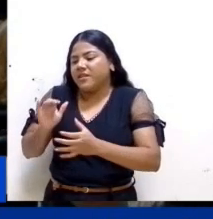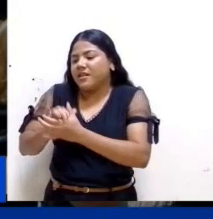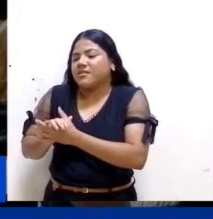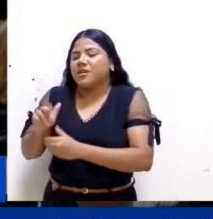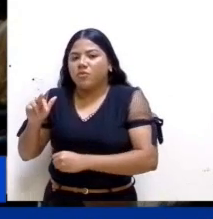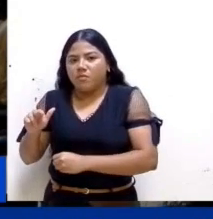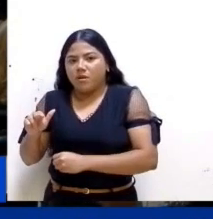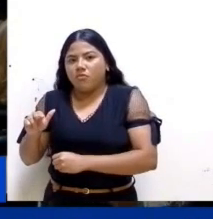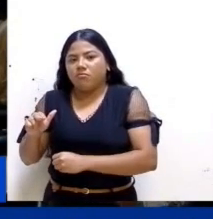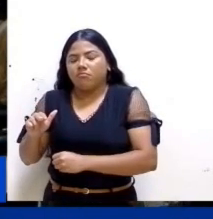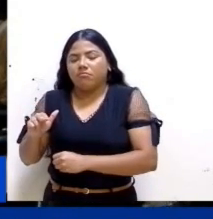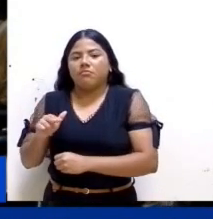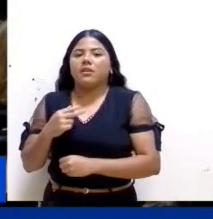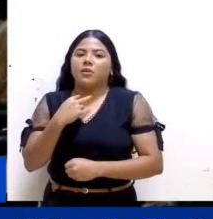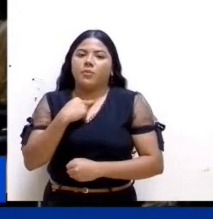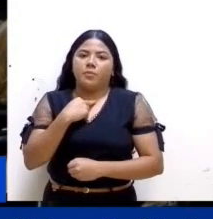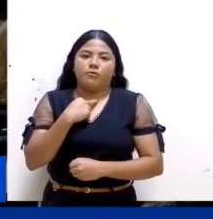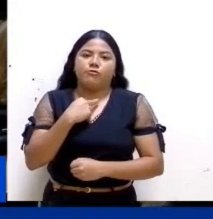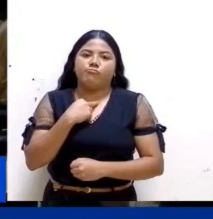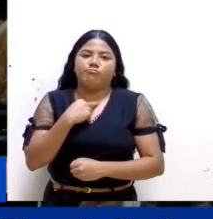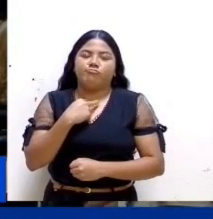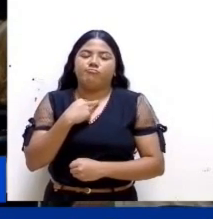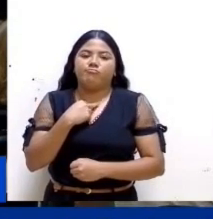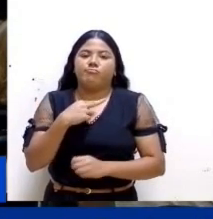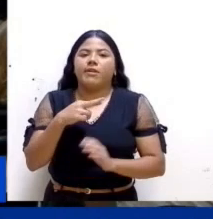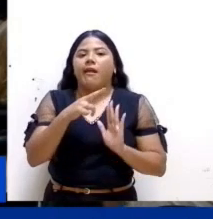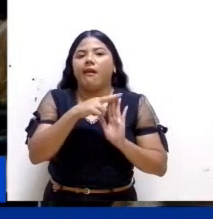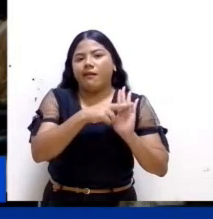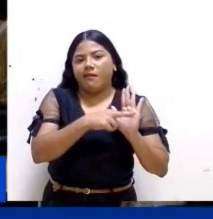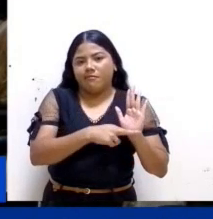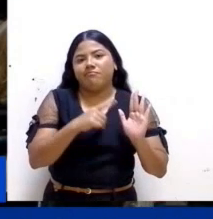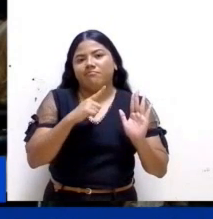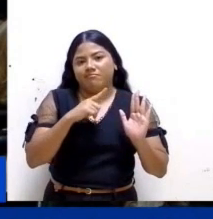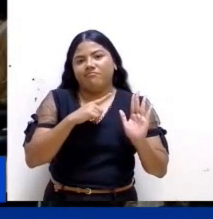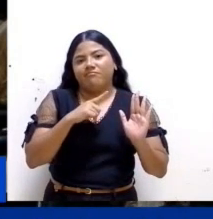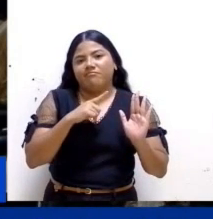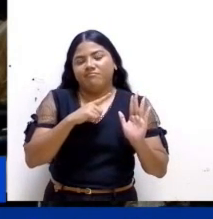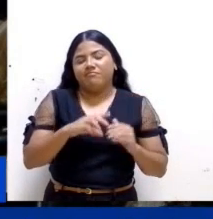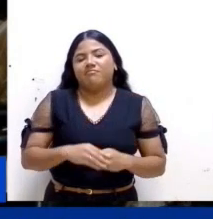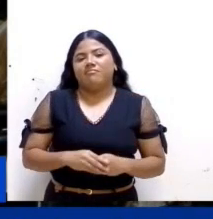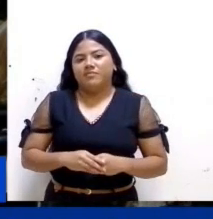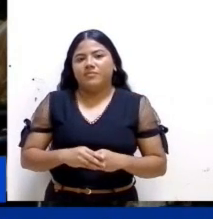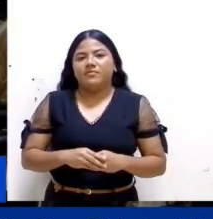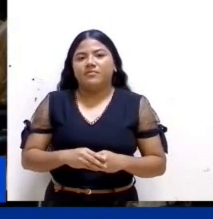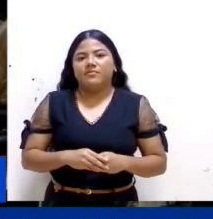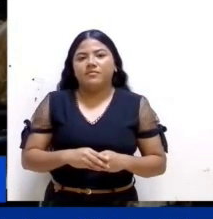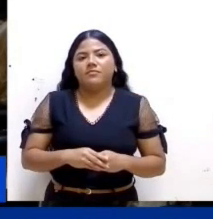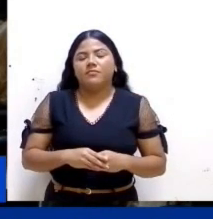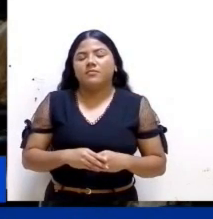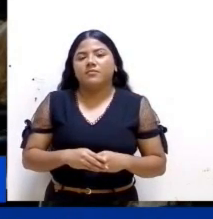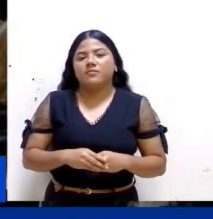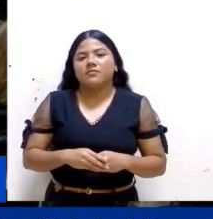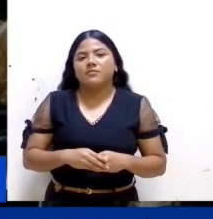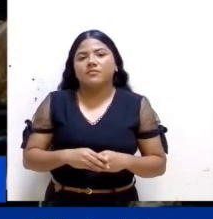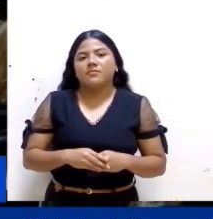via colateral, irmão é colateral. De segundo grau, eu não posso casar com